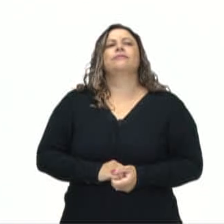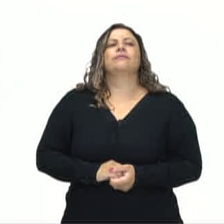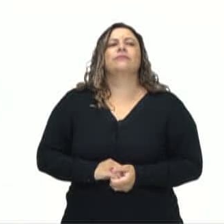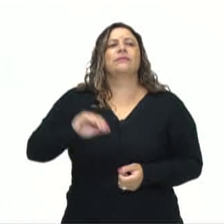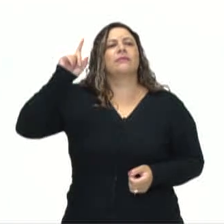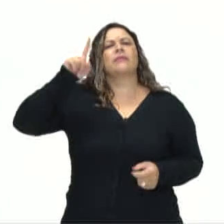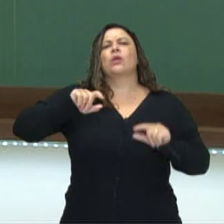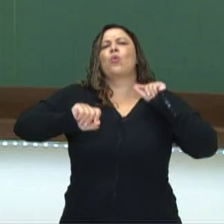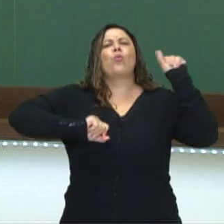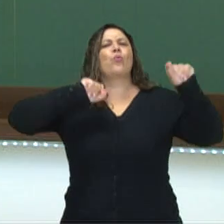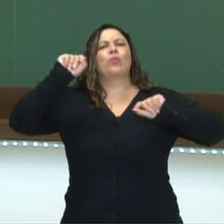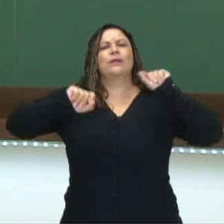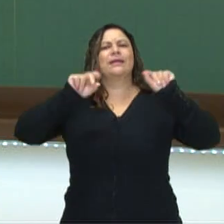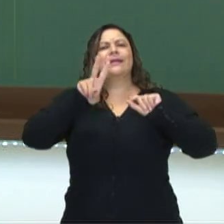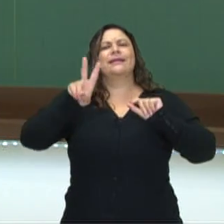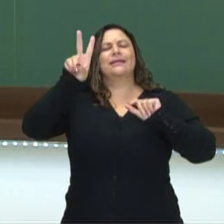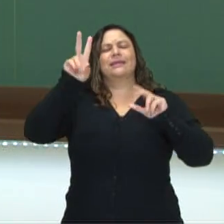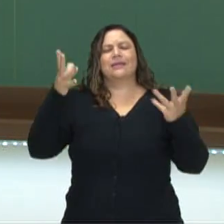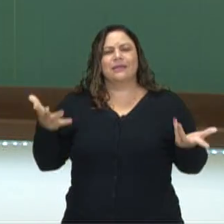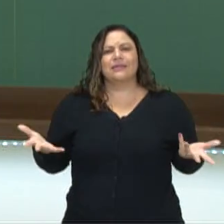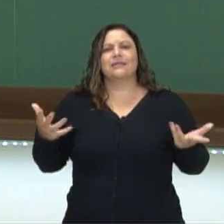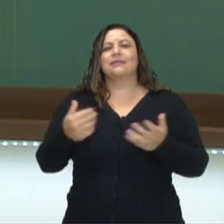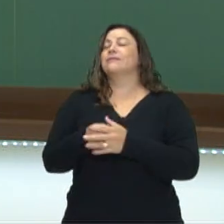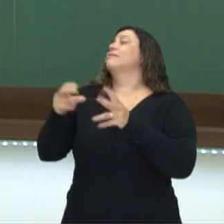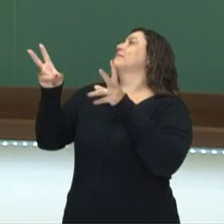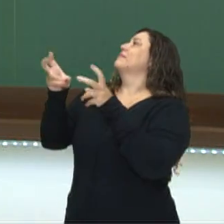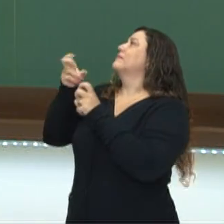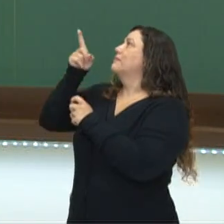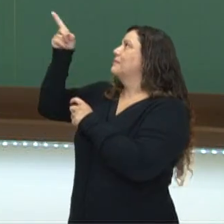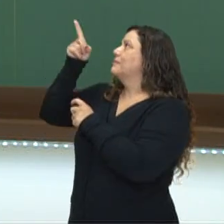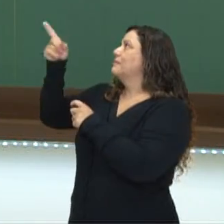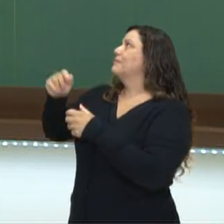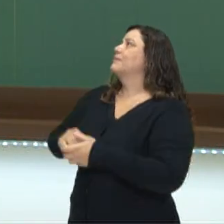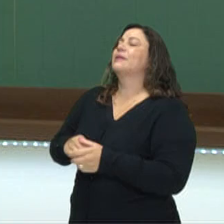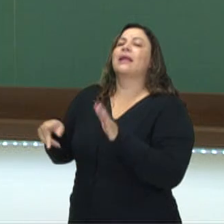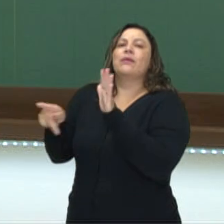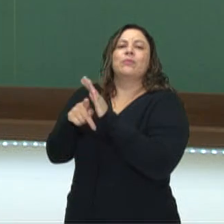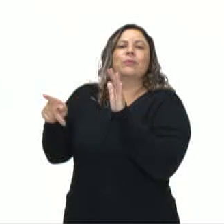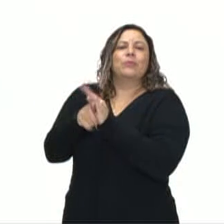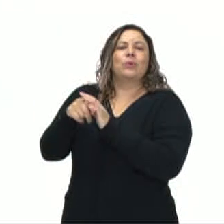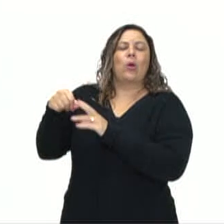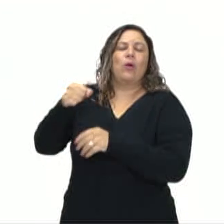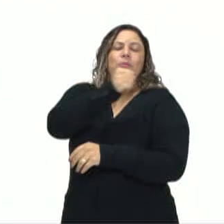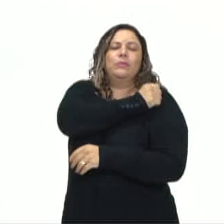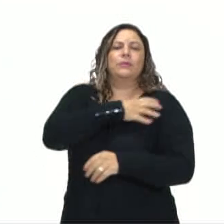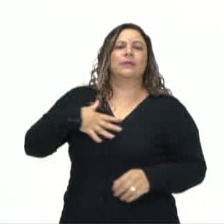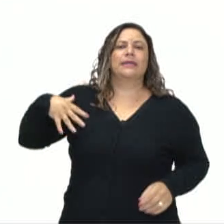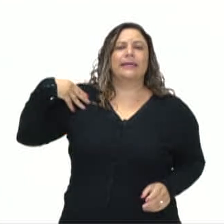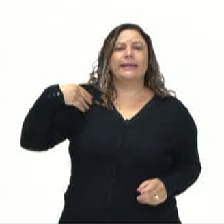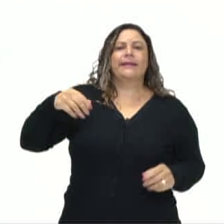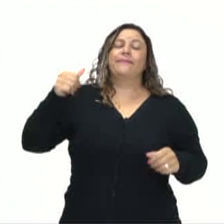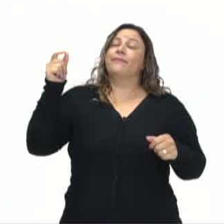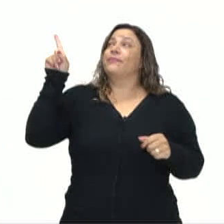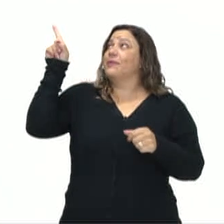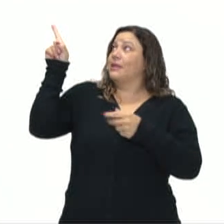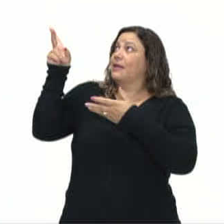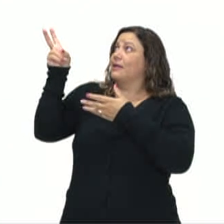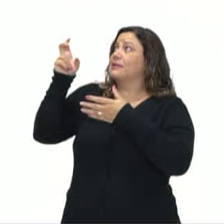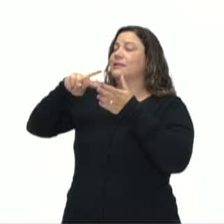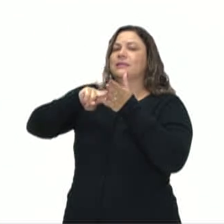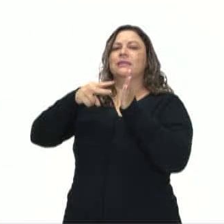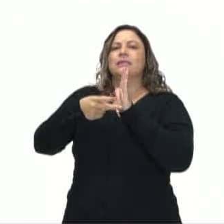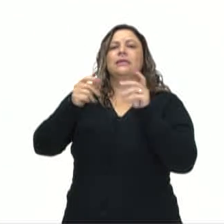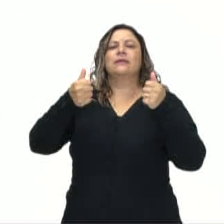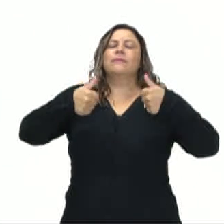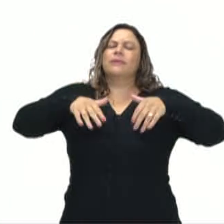aristotélica. E o que será, então, que significa a virtude para o Aristóteles? Virtude é a permanente disposição de